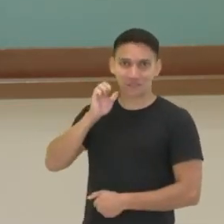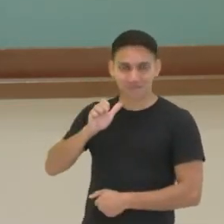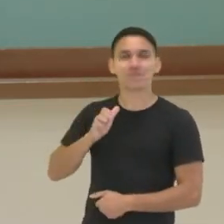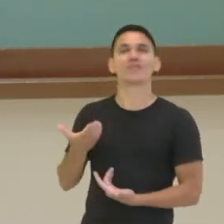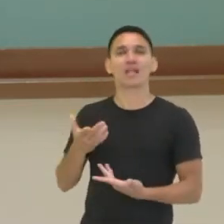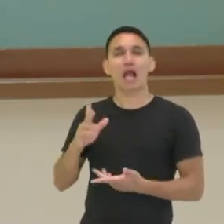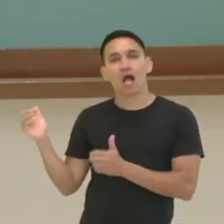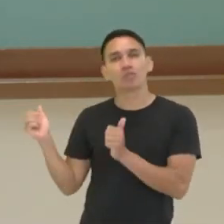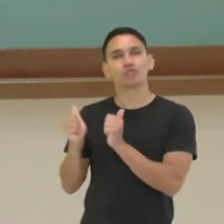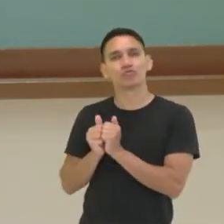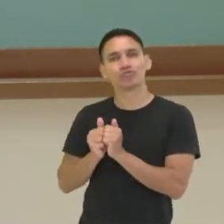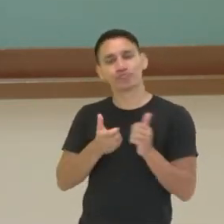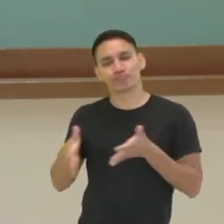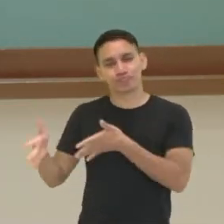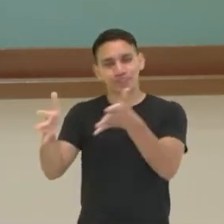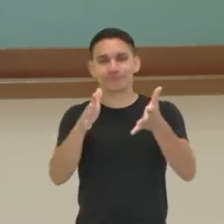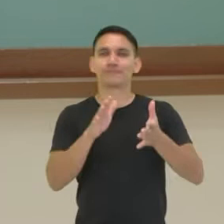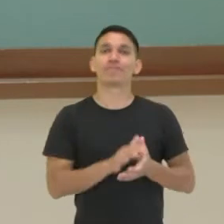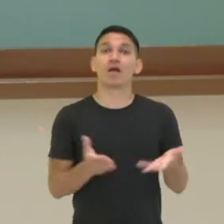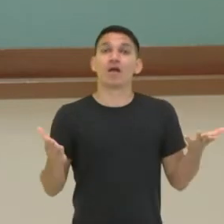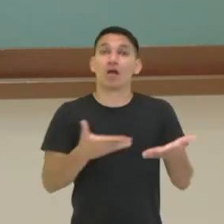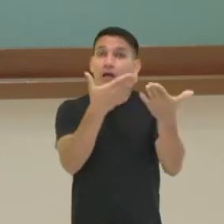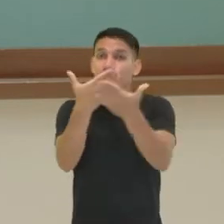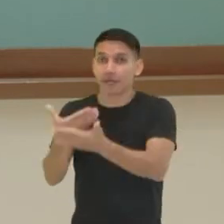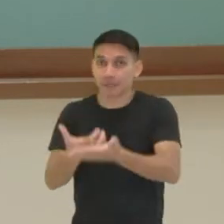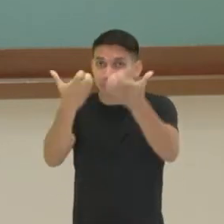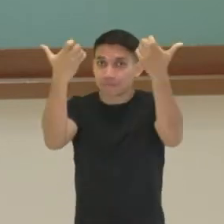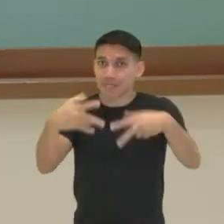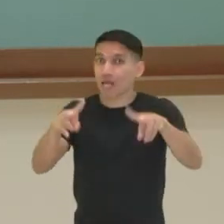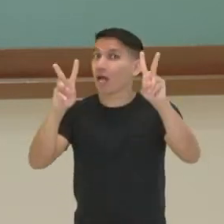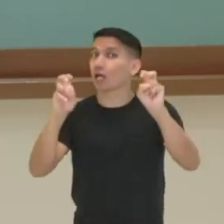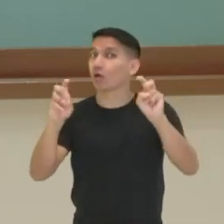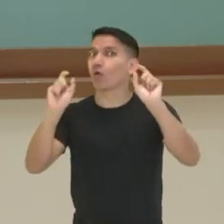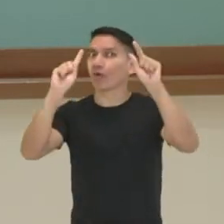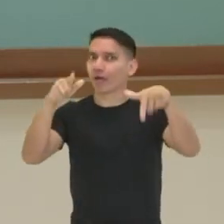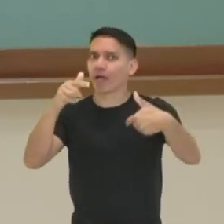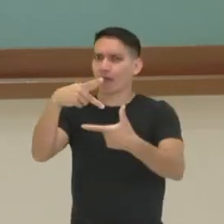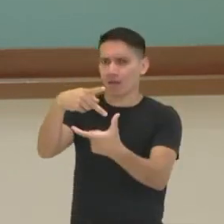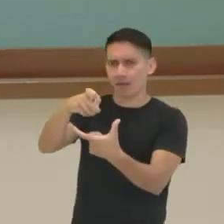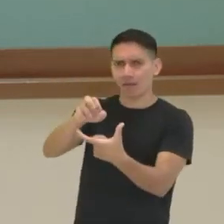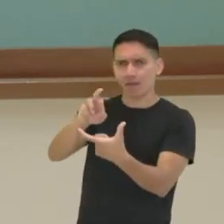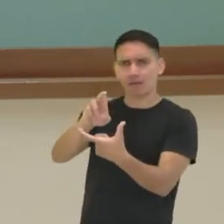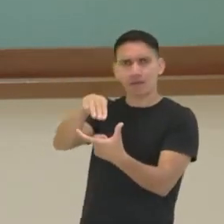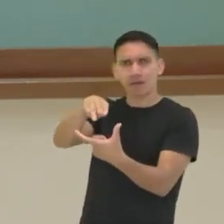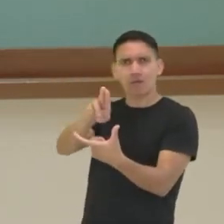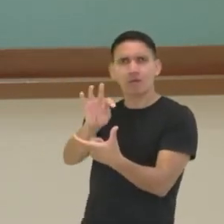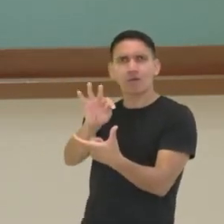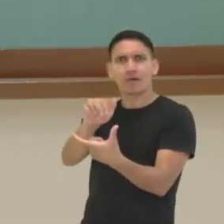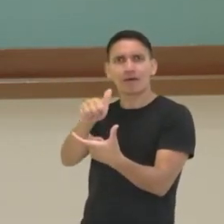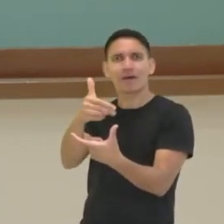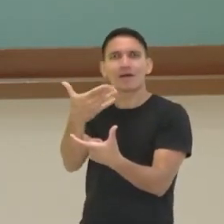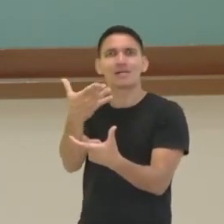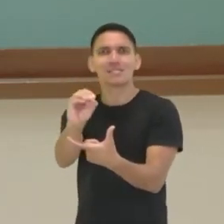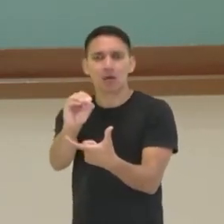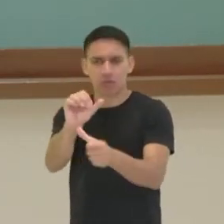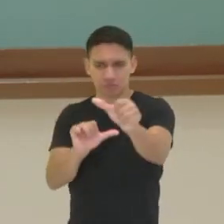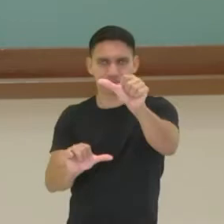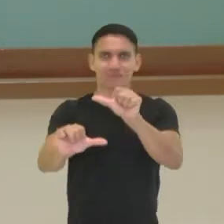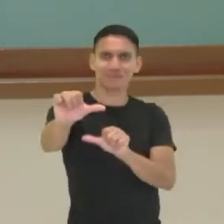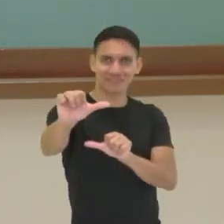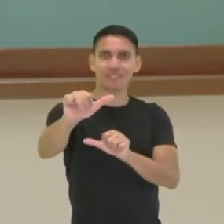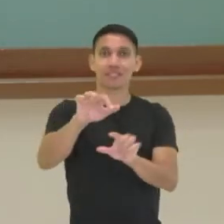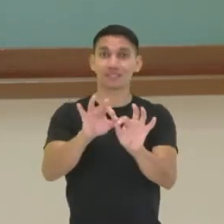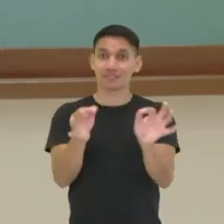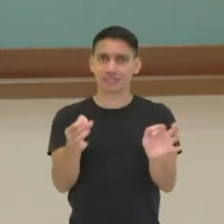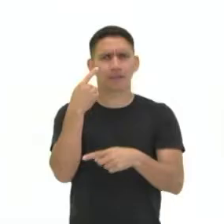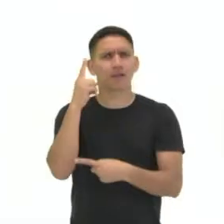Libras, nos ajudando. Na aula de hoje, nós vamos falar sobre permutação simples. Quais são os objetivos da